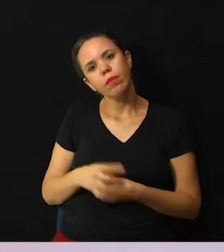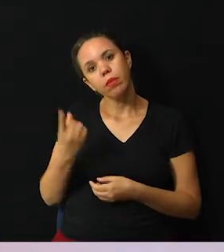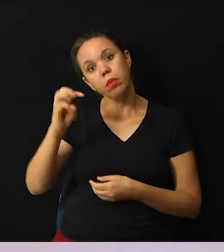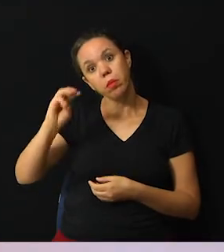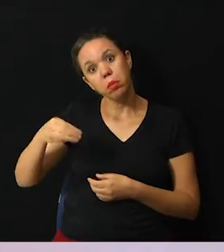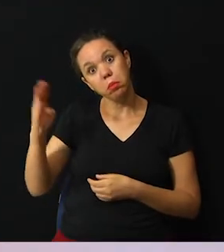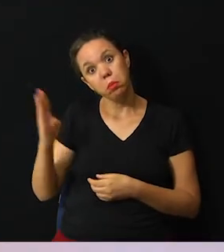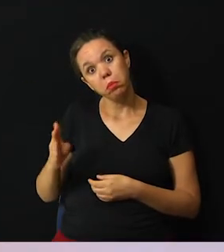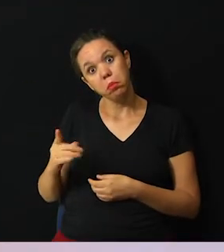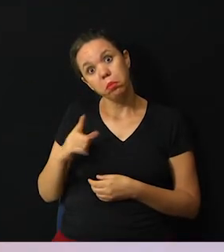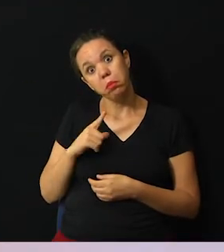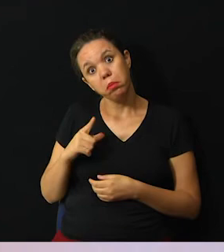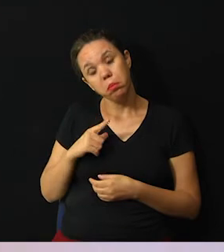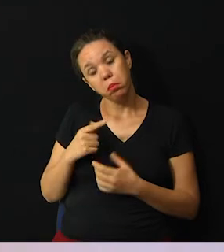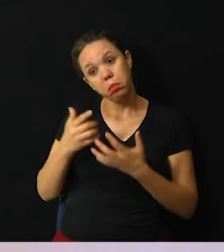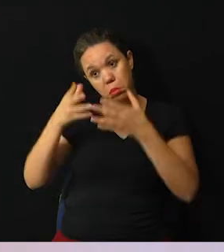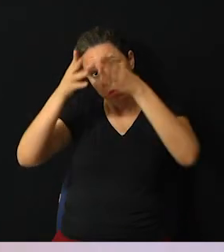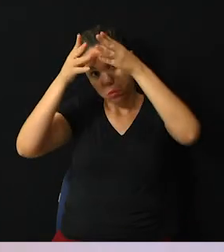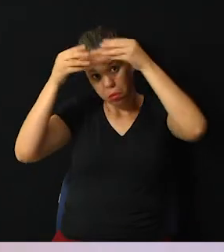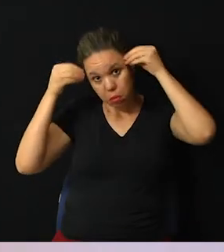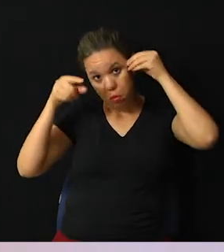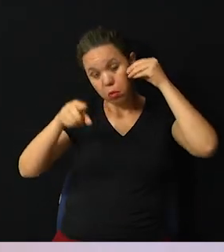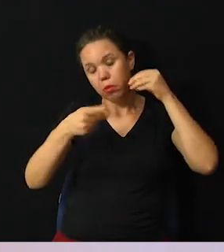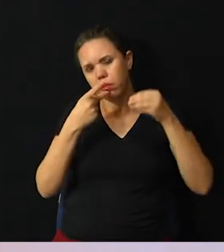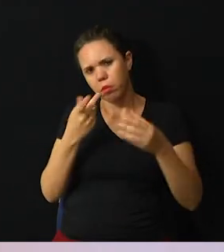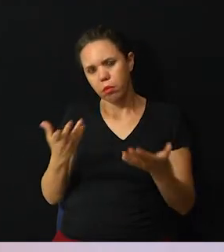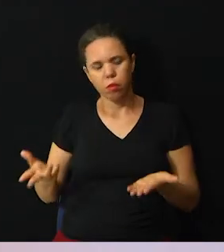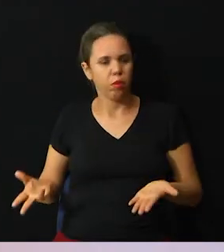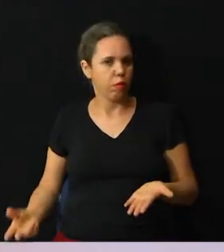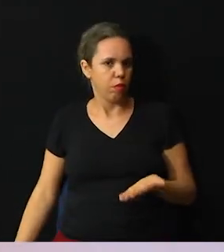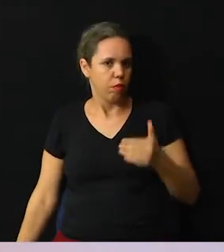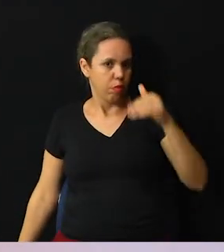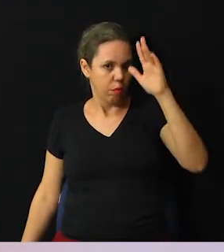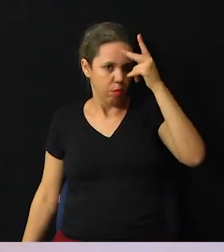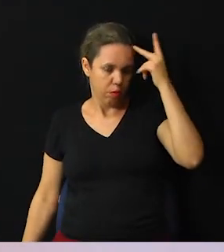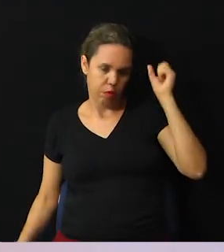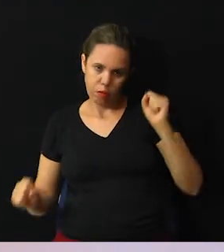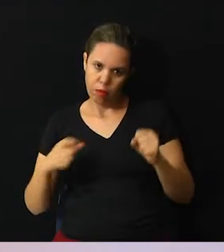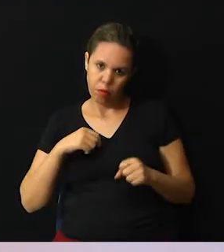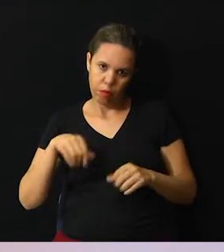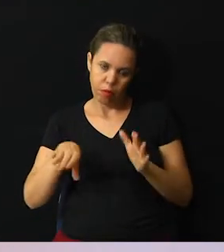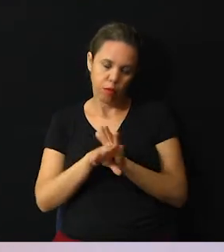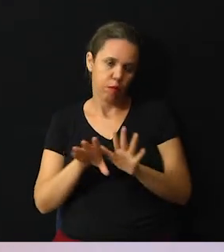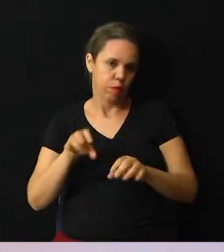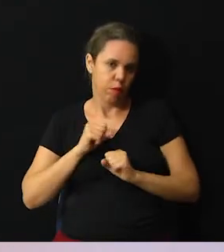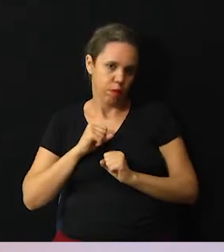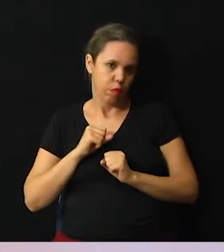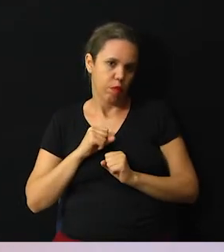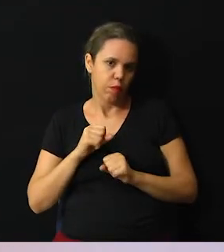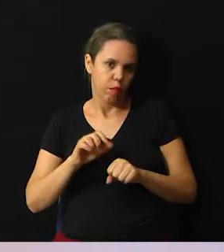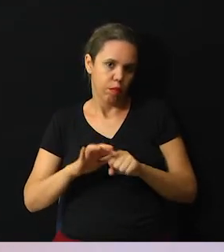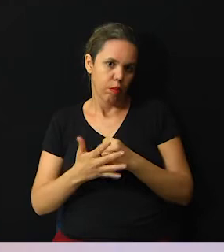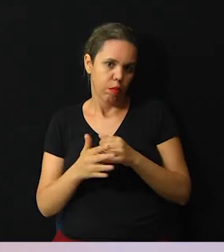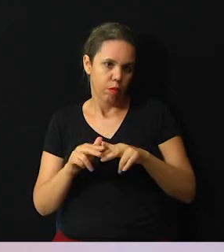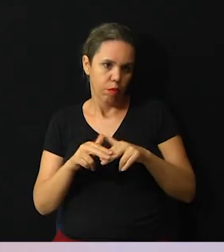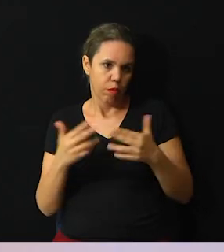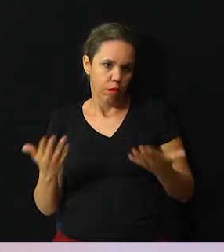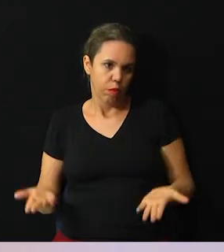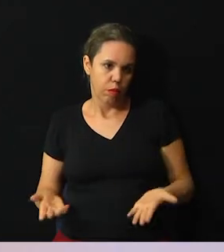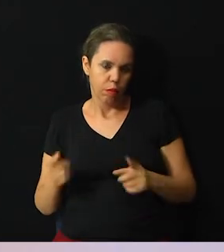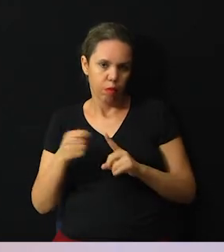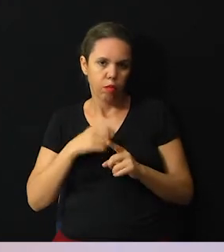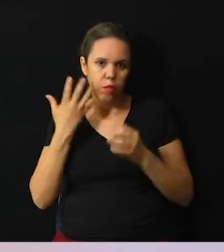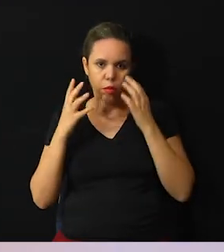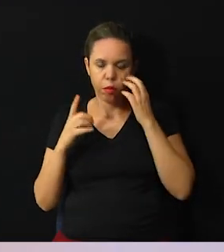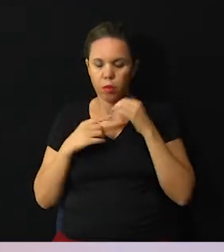de 1 milhão de brasileiros aí que têm Alzheimer, e a senhora até disse, né? Mais pessoas podem vir a ter, principalmente aí devido à pandemia.